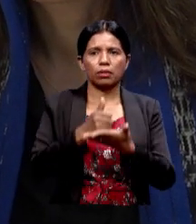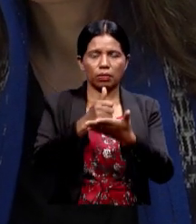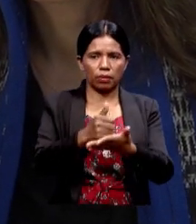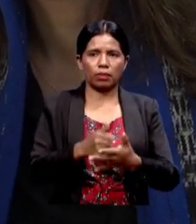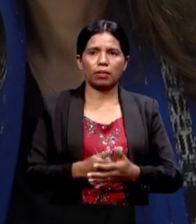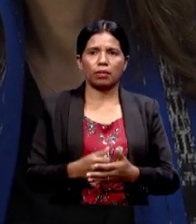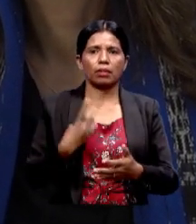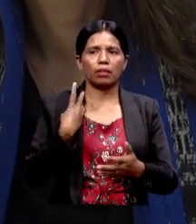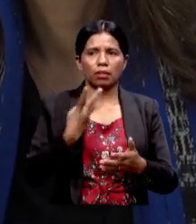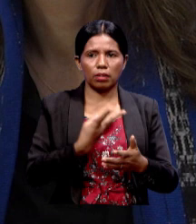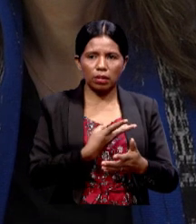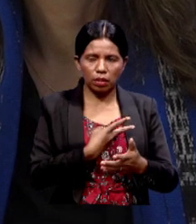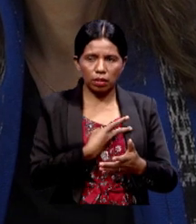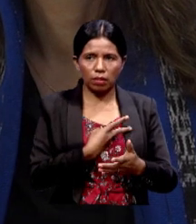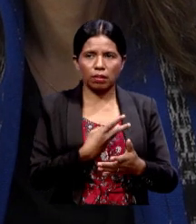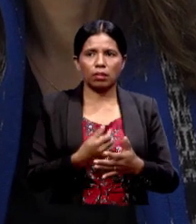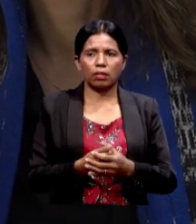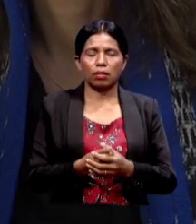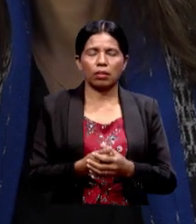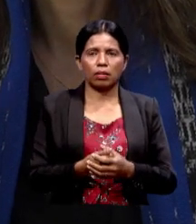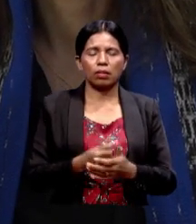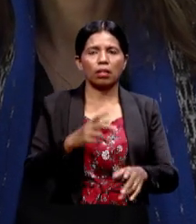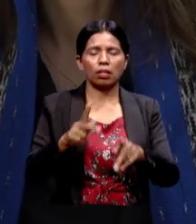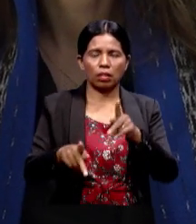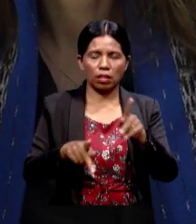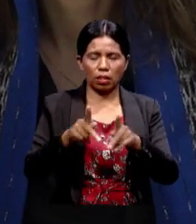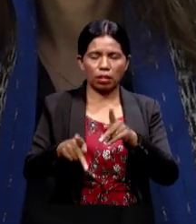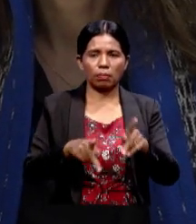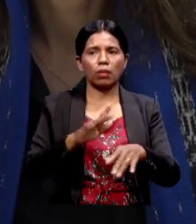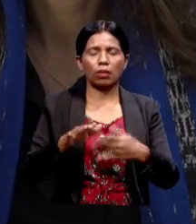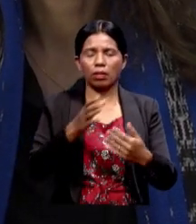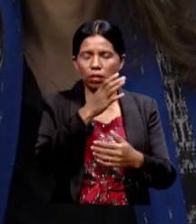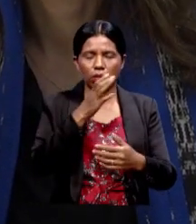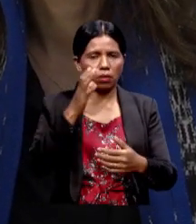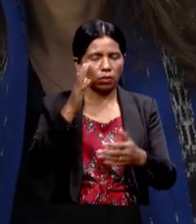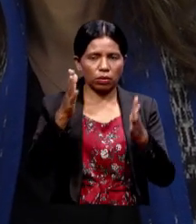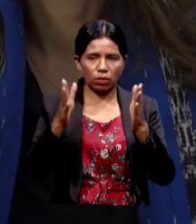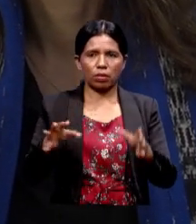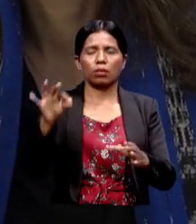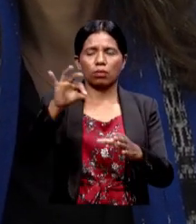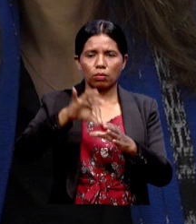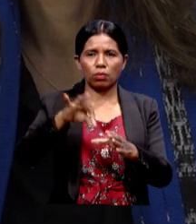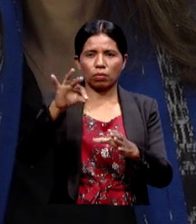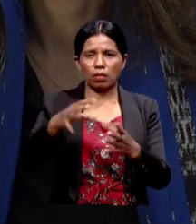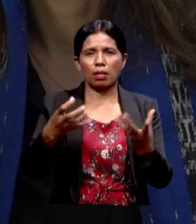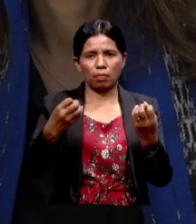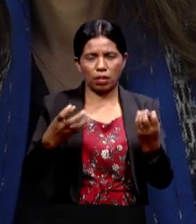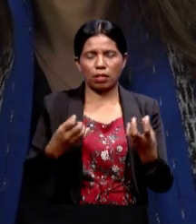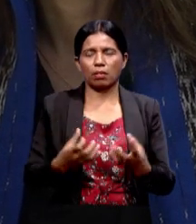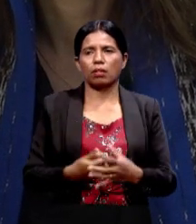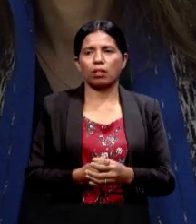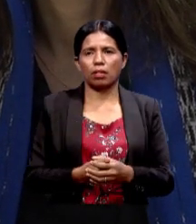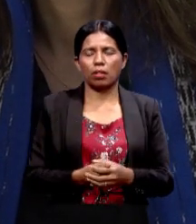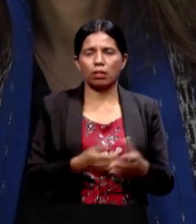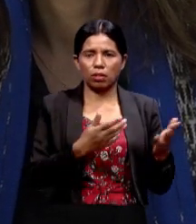e tinha agricultores Xira, a de produz, ou de produz Baraglutan, ou de Nunebele.